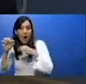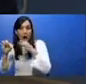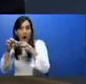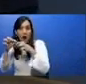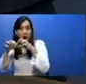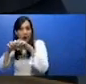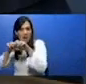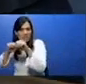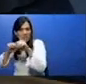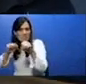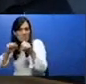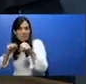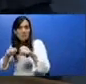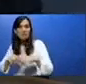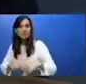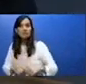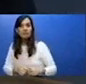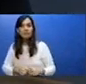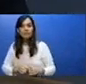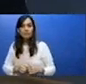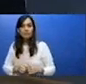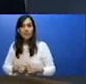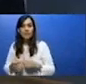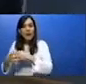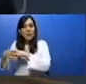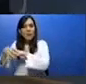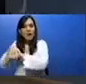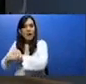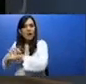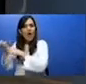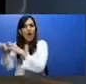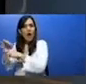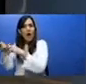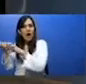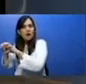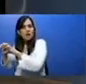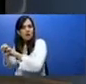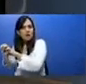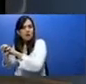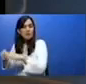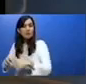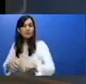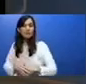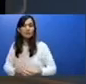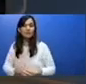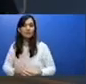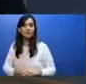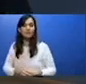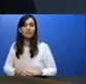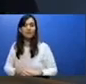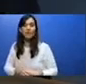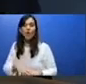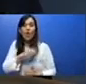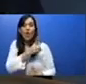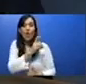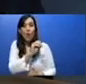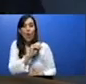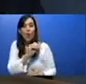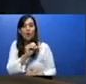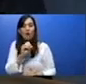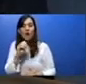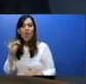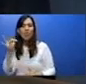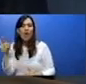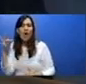na roupa ou no sapato, né? No cadarço do sapato. Do e dó. Eu